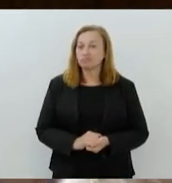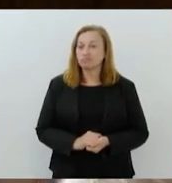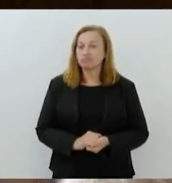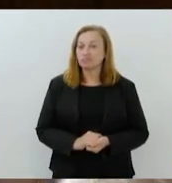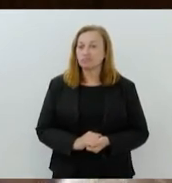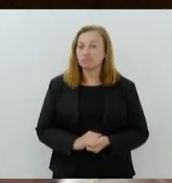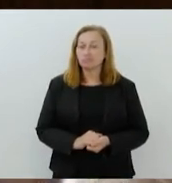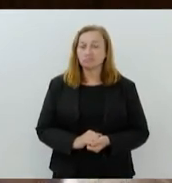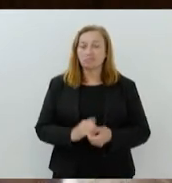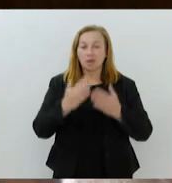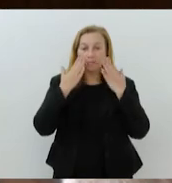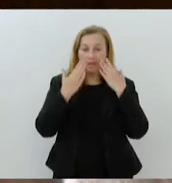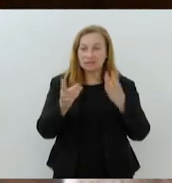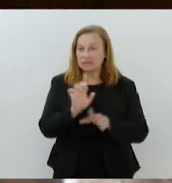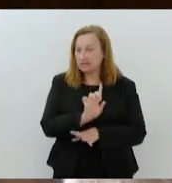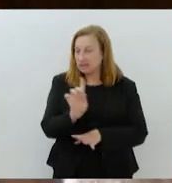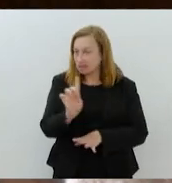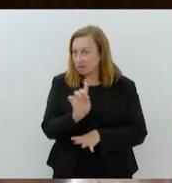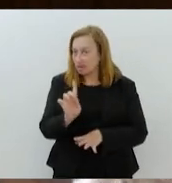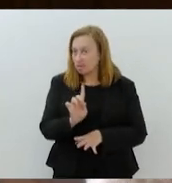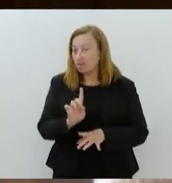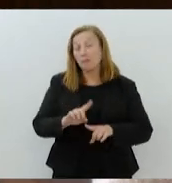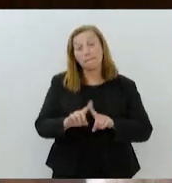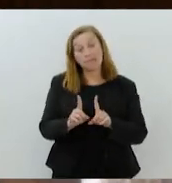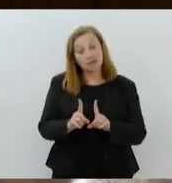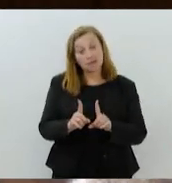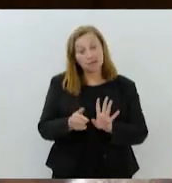não foi apresentada, mas está dita.